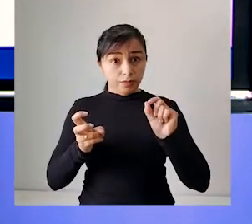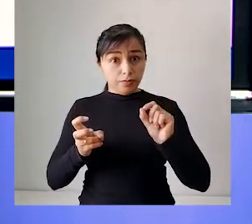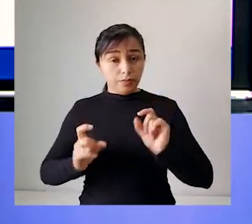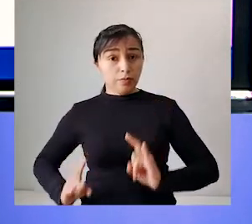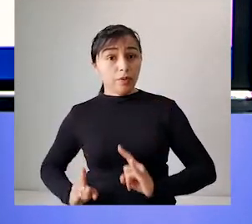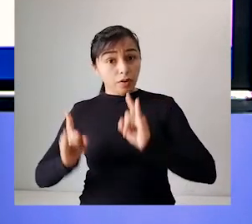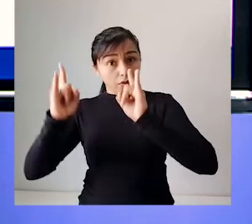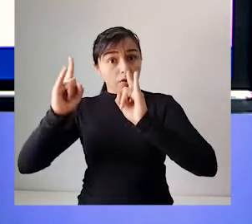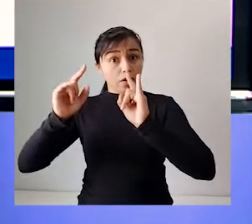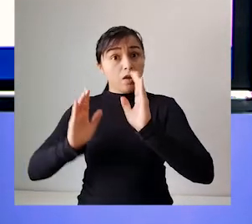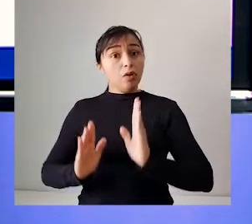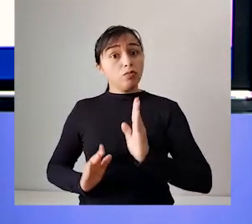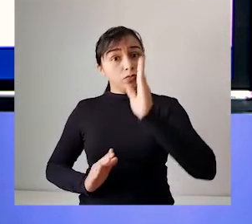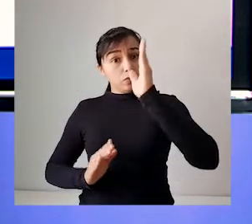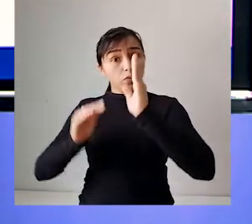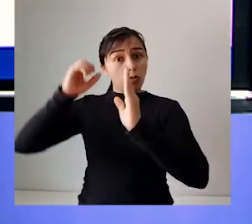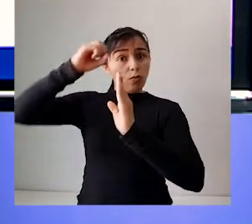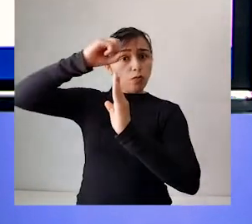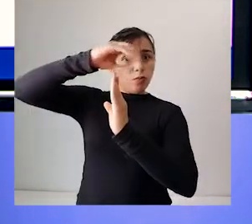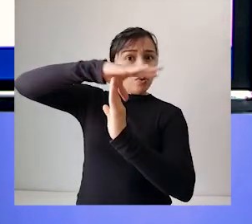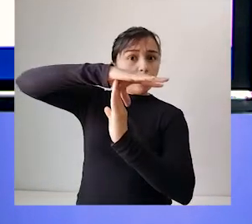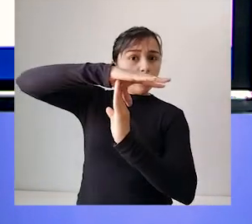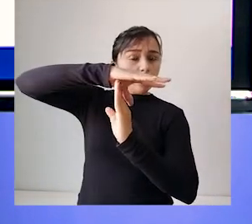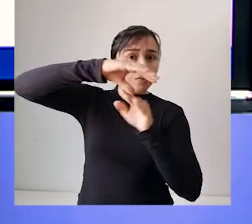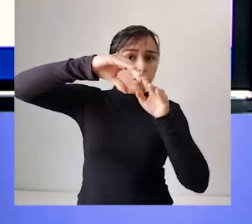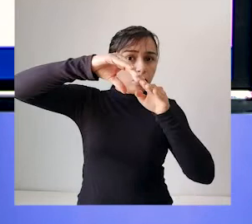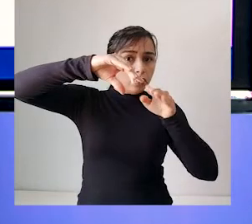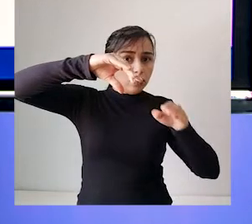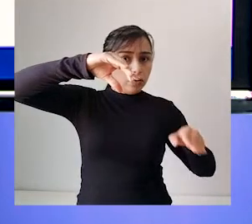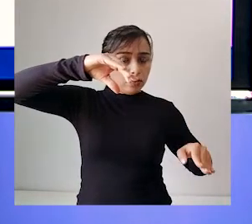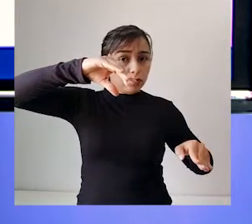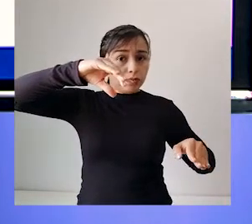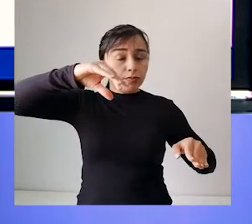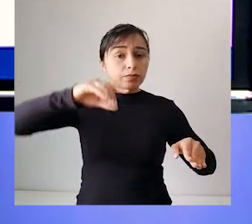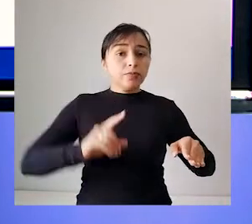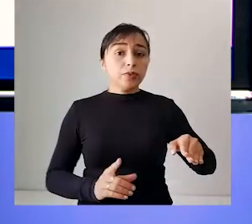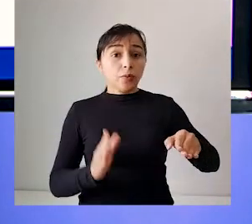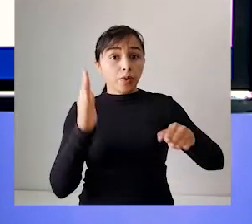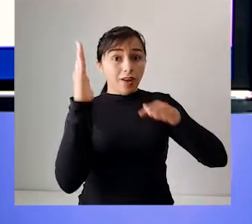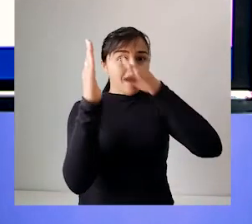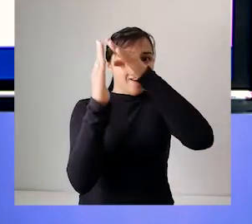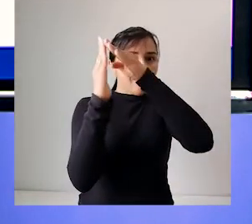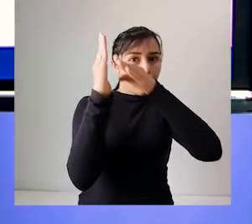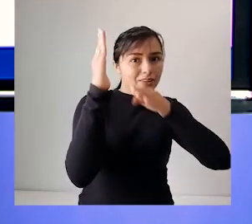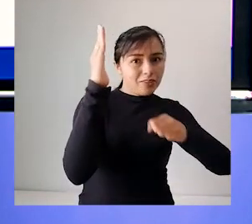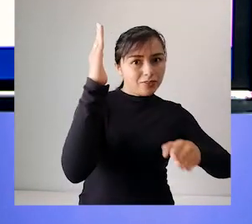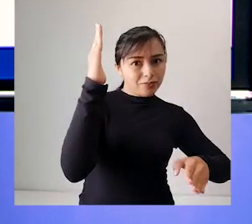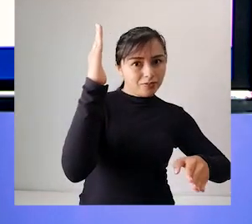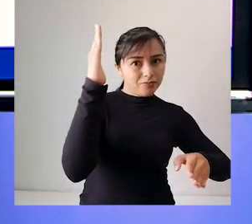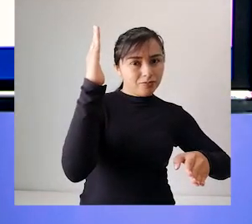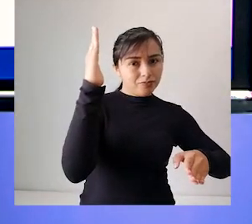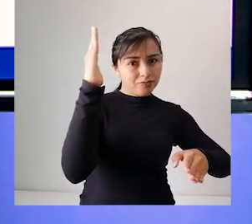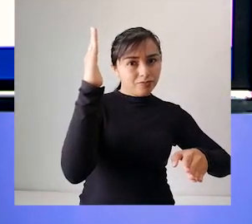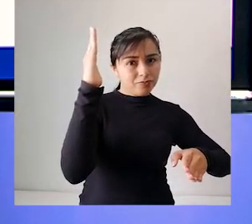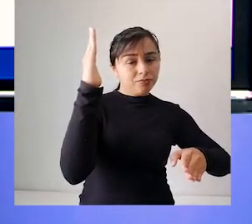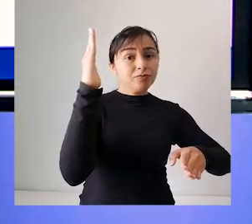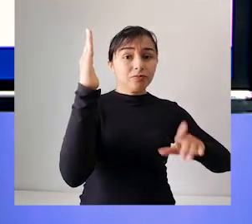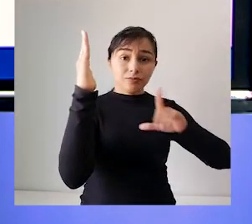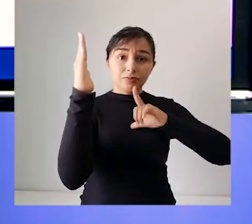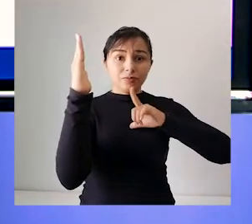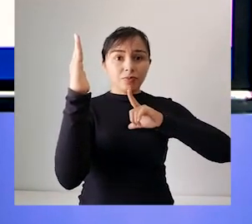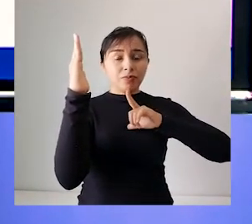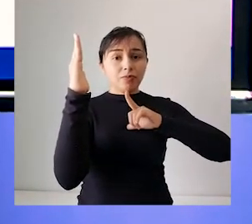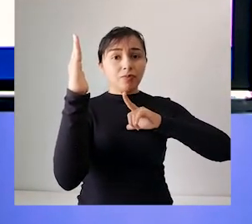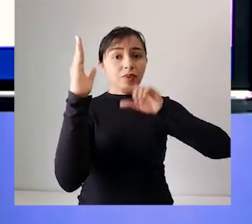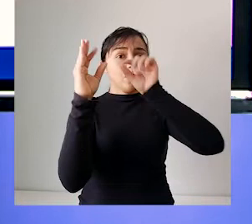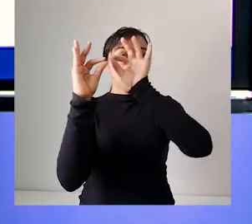Sai um feixe de luz do topo do prédio, bate até o solo e esse feixe de luz tem um comprimento